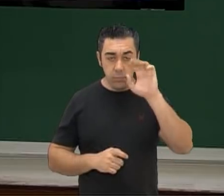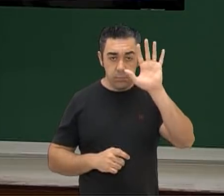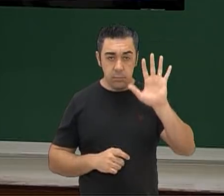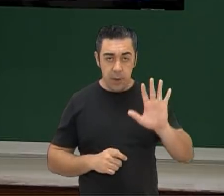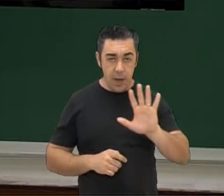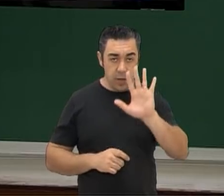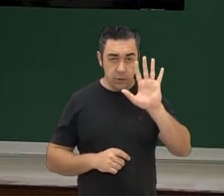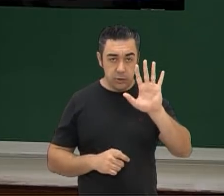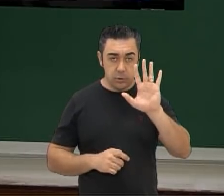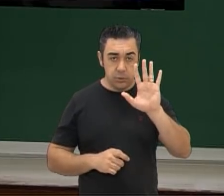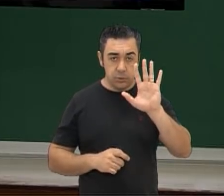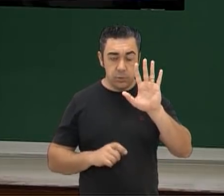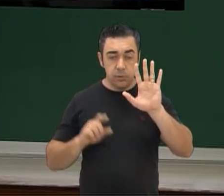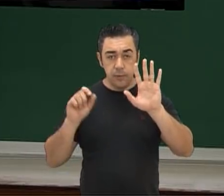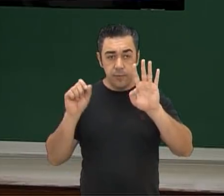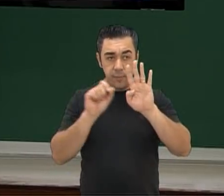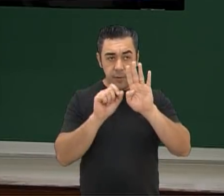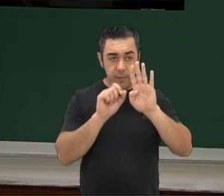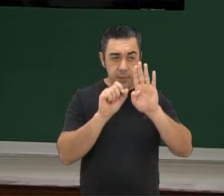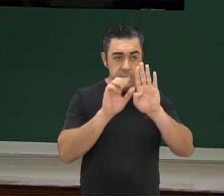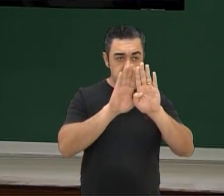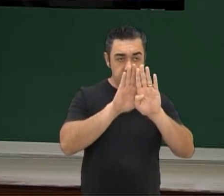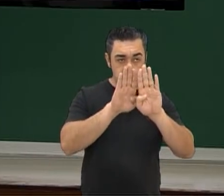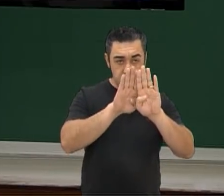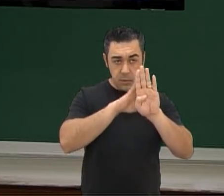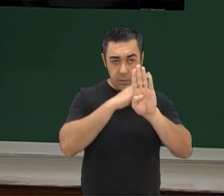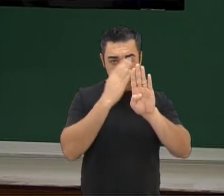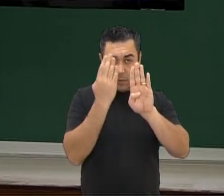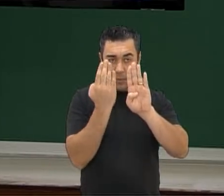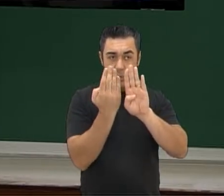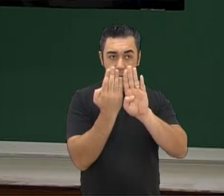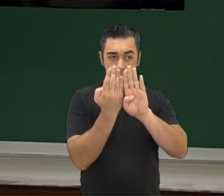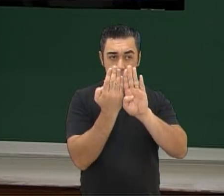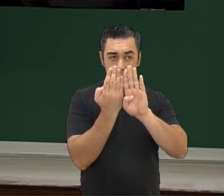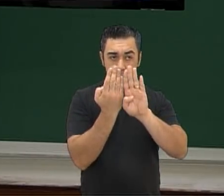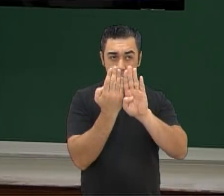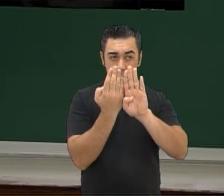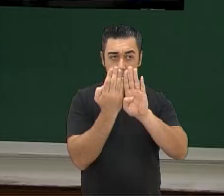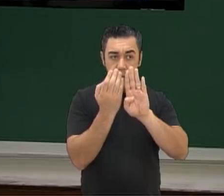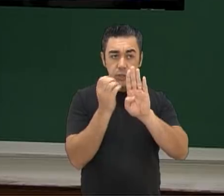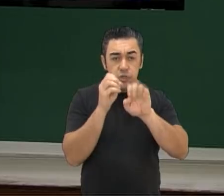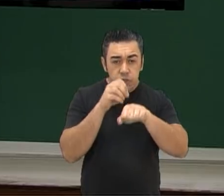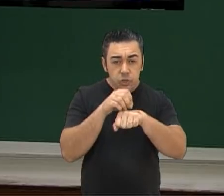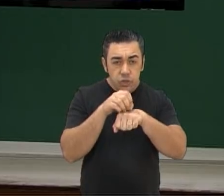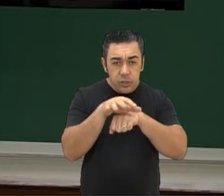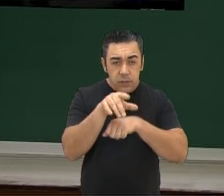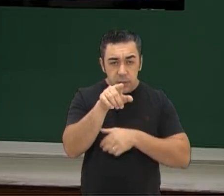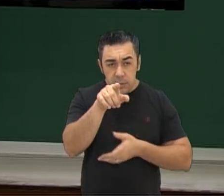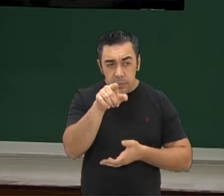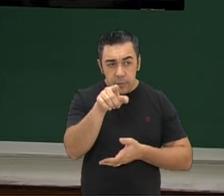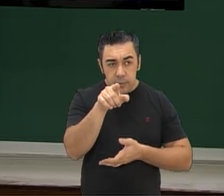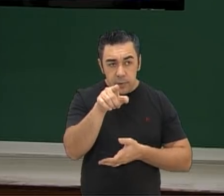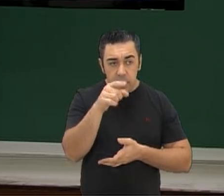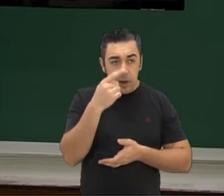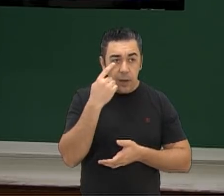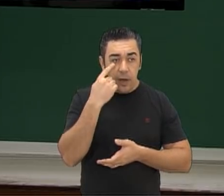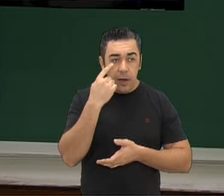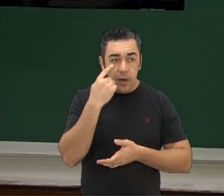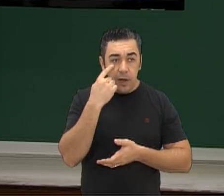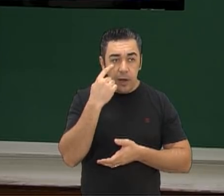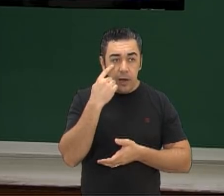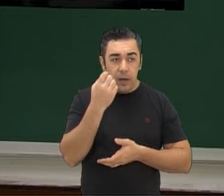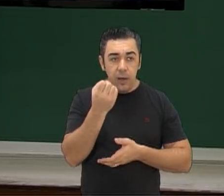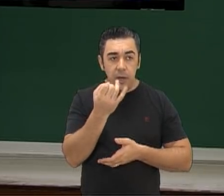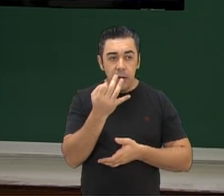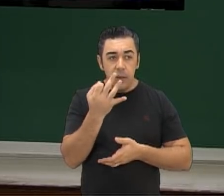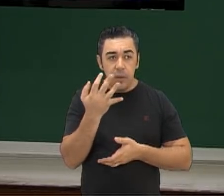a imagem que ele quer que você monte do lado direito. Então, a dica para vocês, sempre pega a figura e veja a quantidade